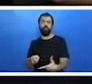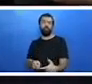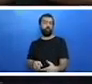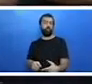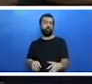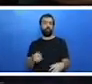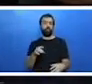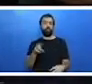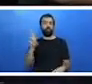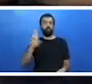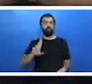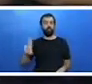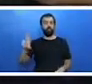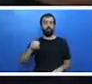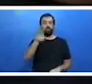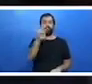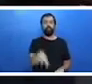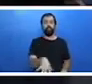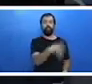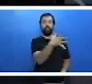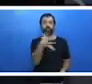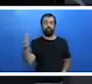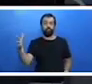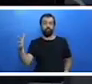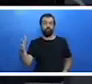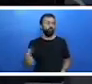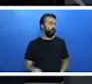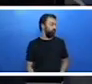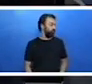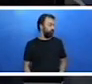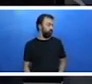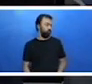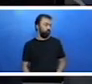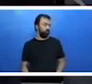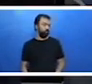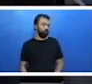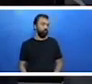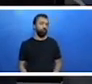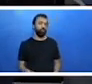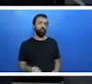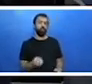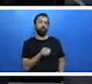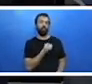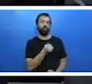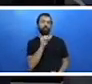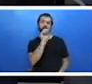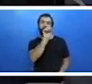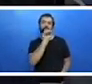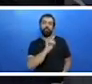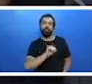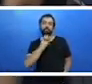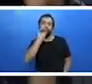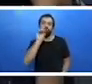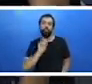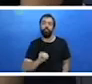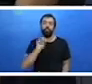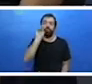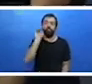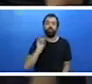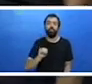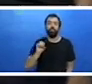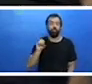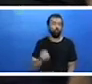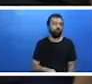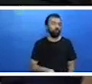tabela, o quadro, para colocar cada número no seu lugar, cada número na sua casinha. Então, vamos lá.